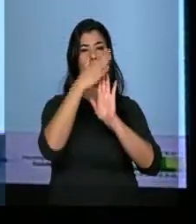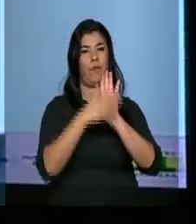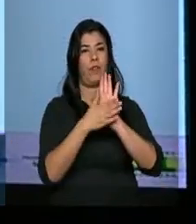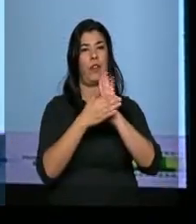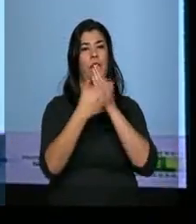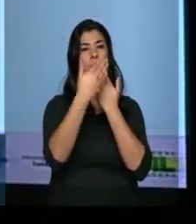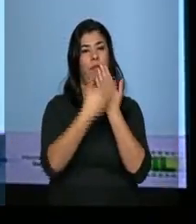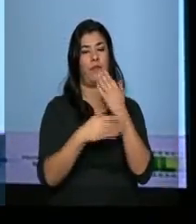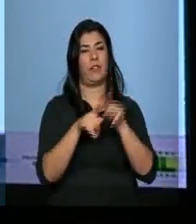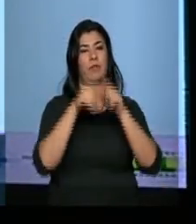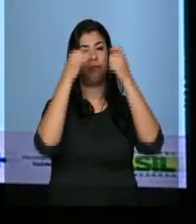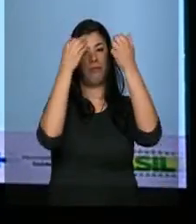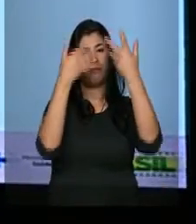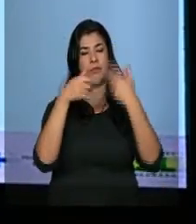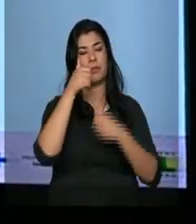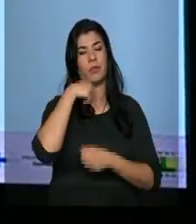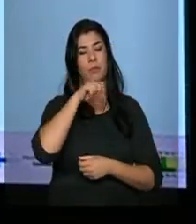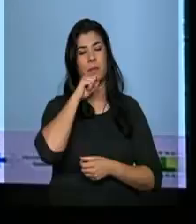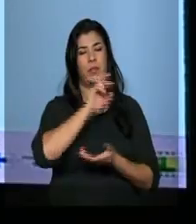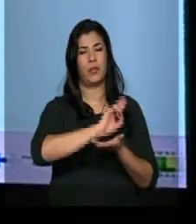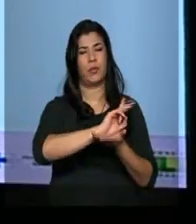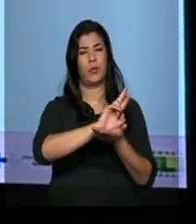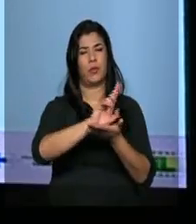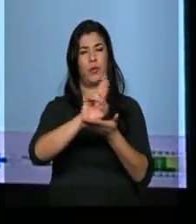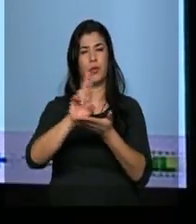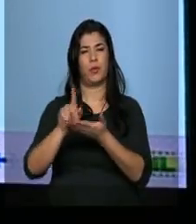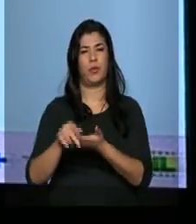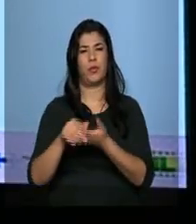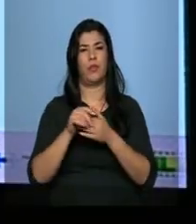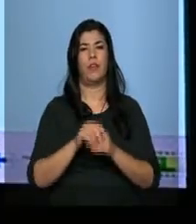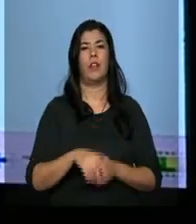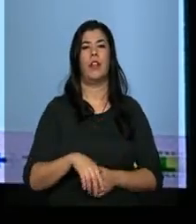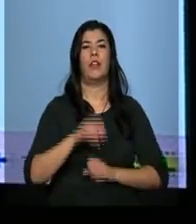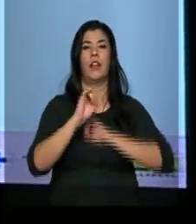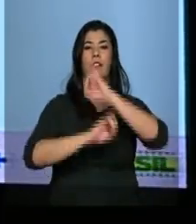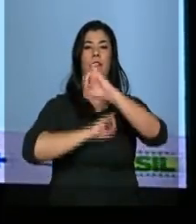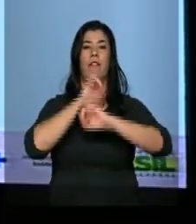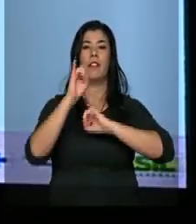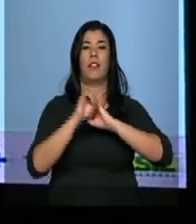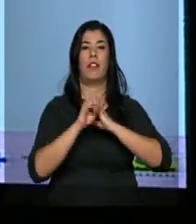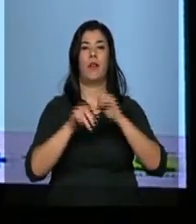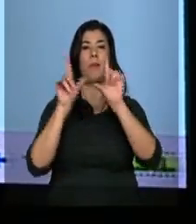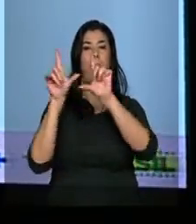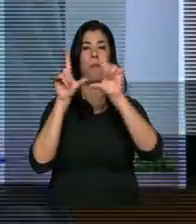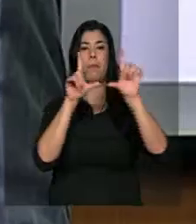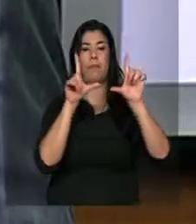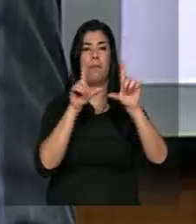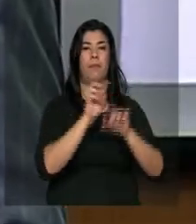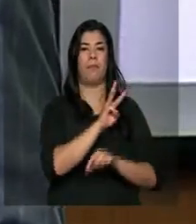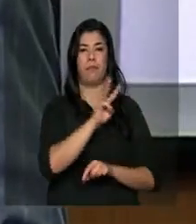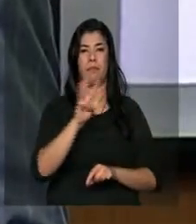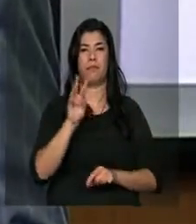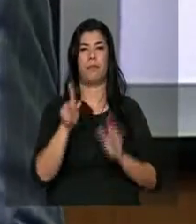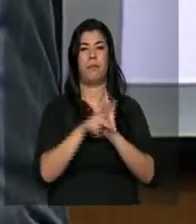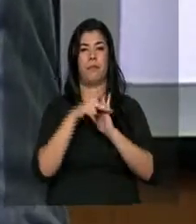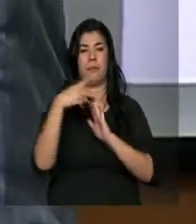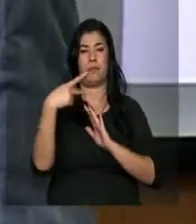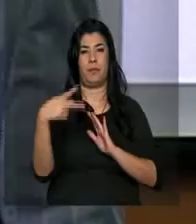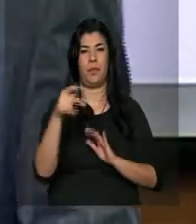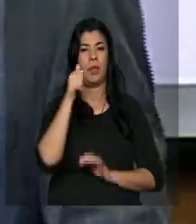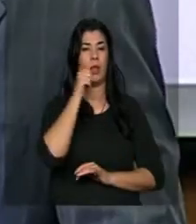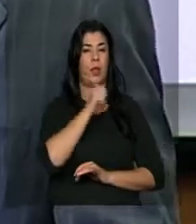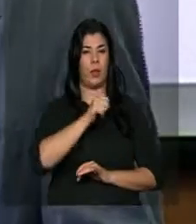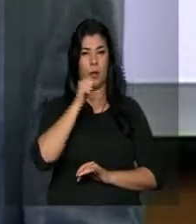as mães. Diversos banners de internet nesses sites específicos para a